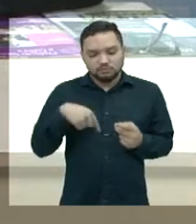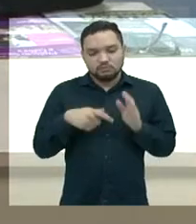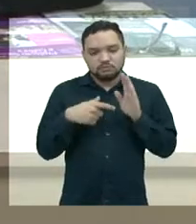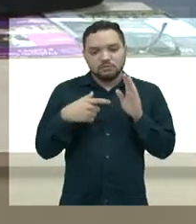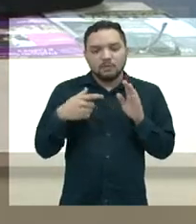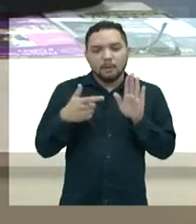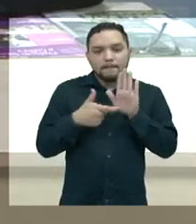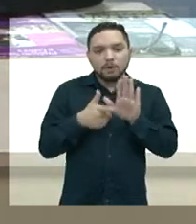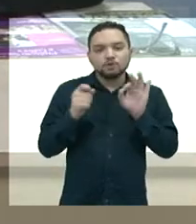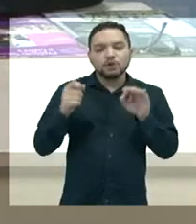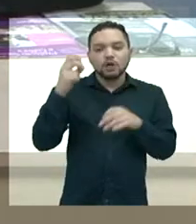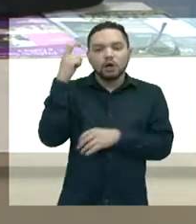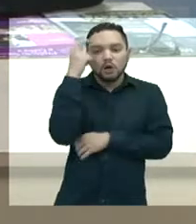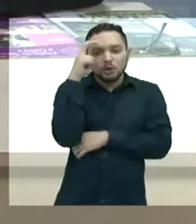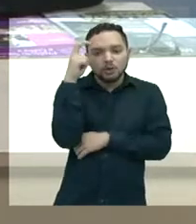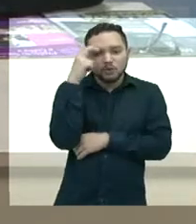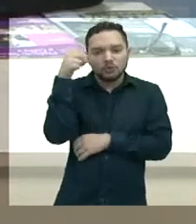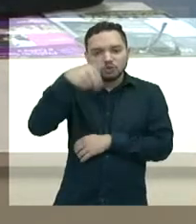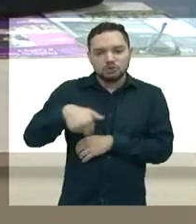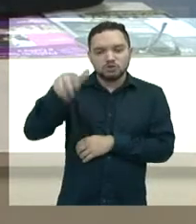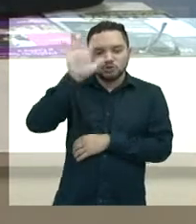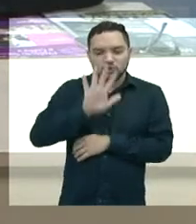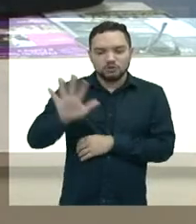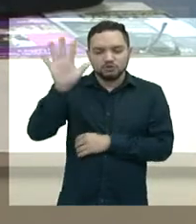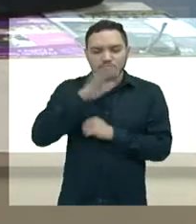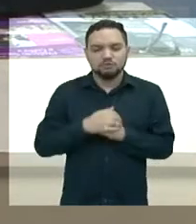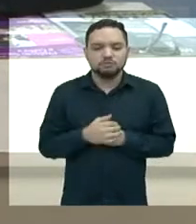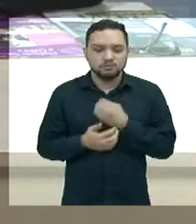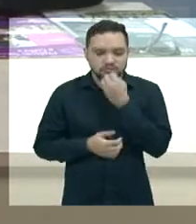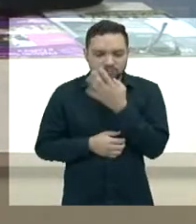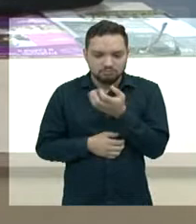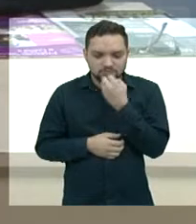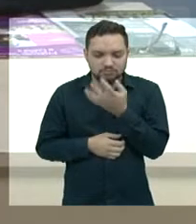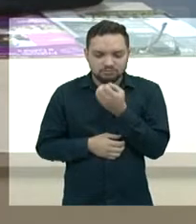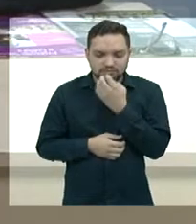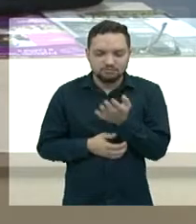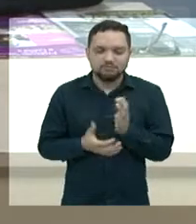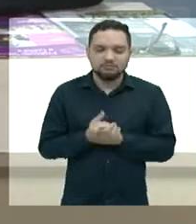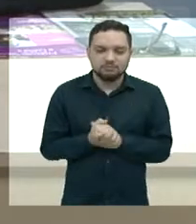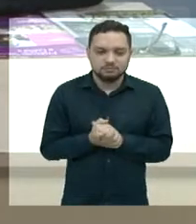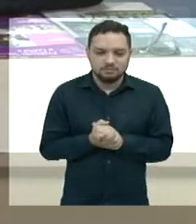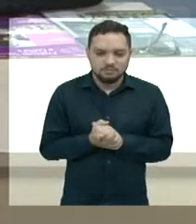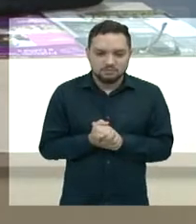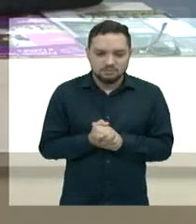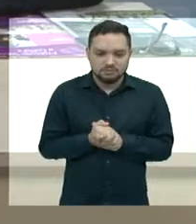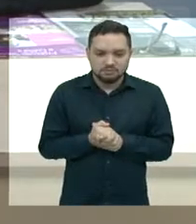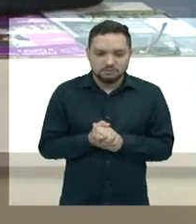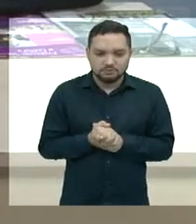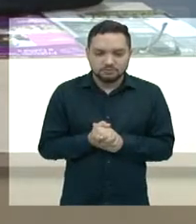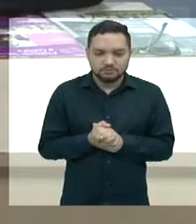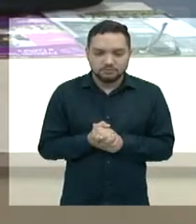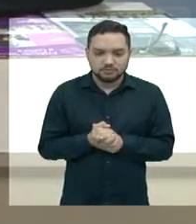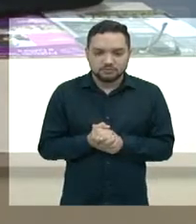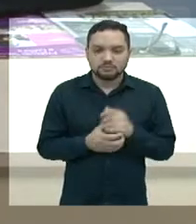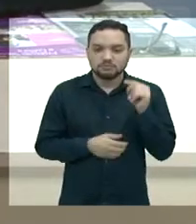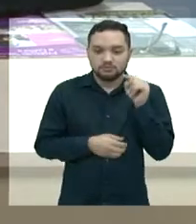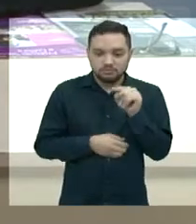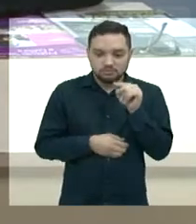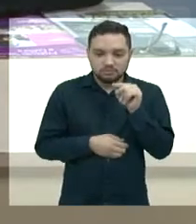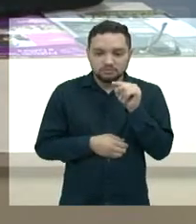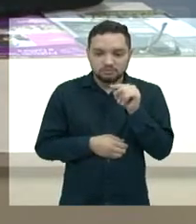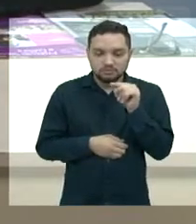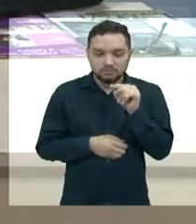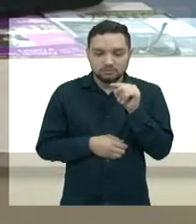do Ceará, do Nordeste, né? Sim. Realmente muito interessante. Vereador, o senhor